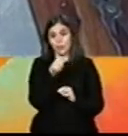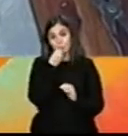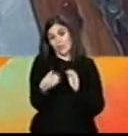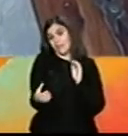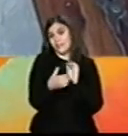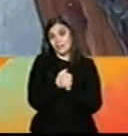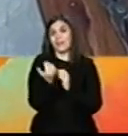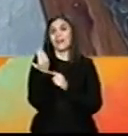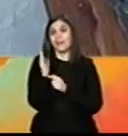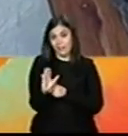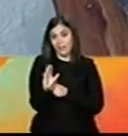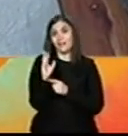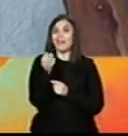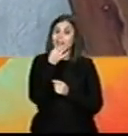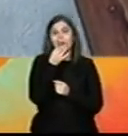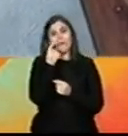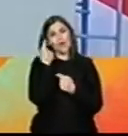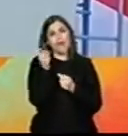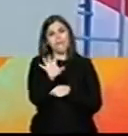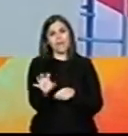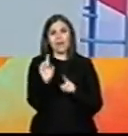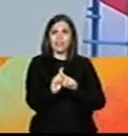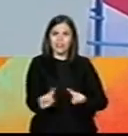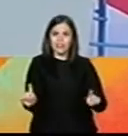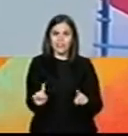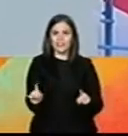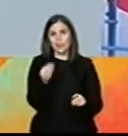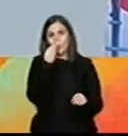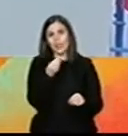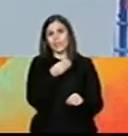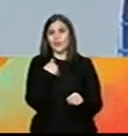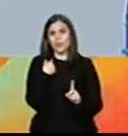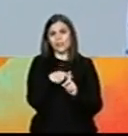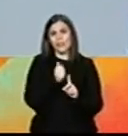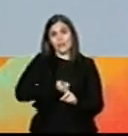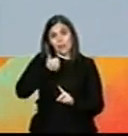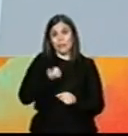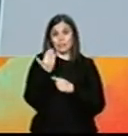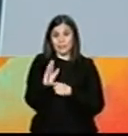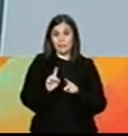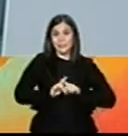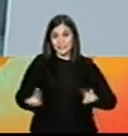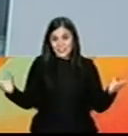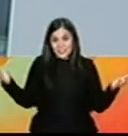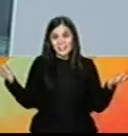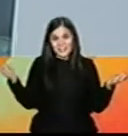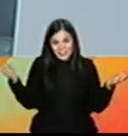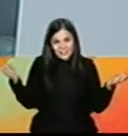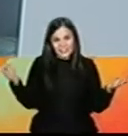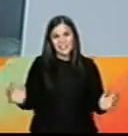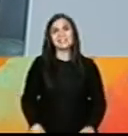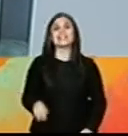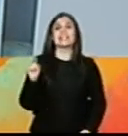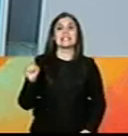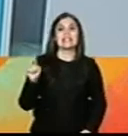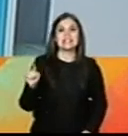casamentos também. Só para fugir um bocadinho à regra? Exatamente. Uma coisa um bocadinho mais saudável? Para ser diferente, não é? Para ser diferente. Só para ser. Aqui, o que é que nós